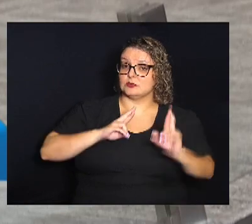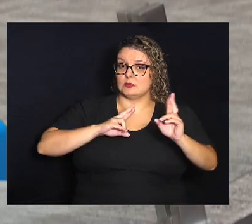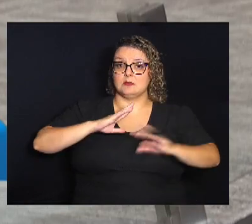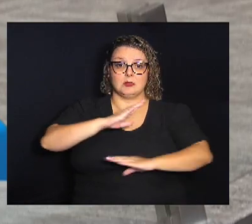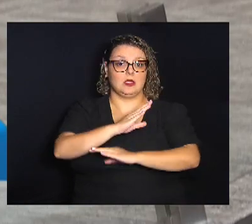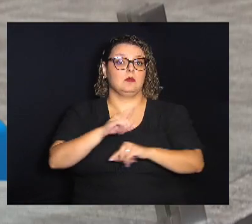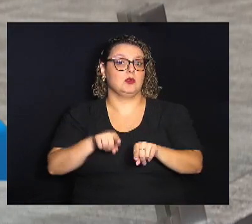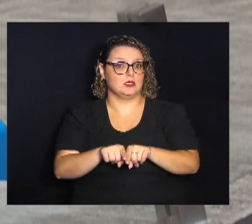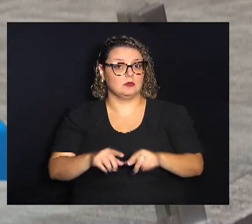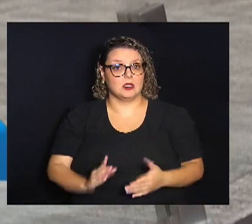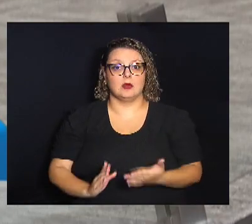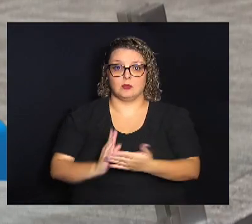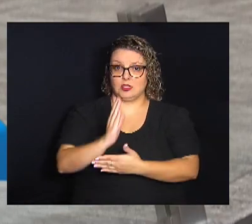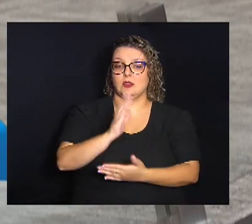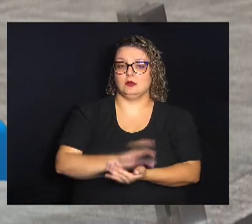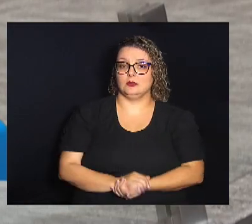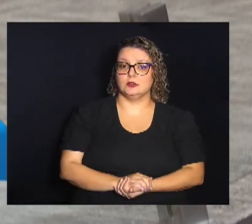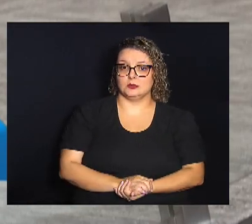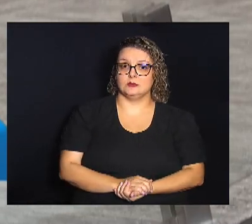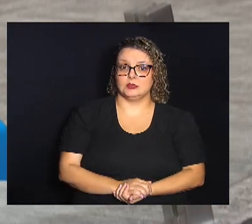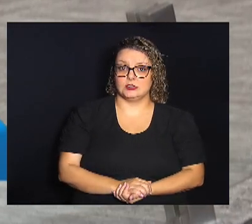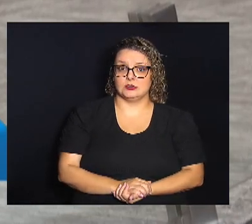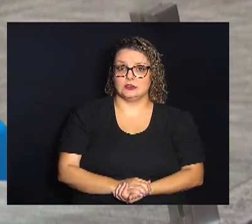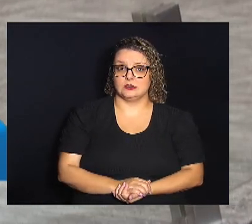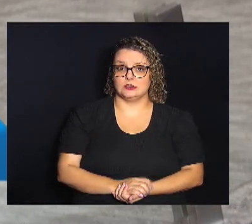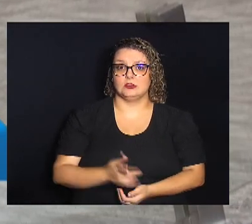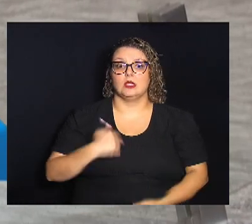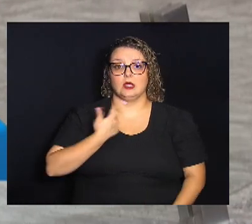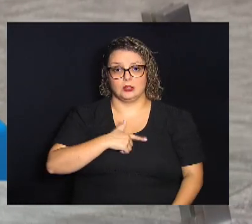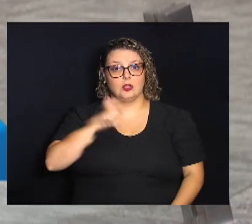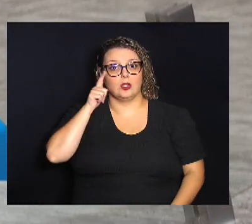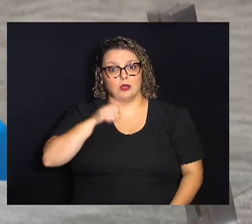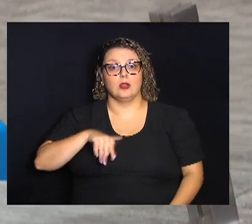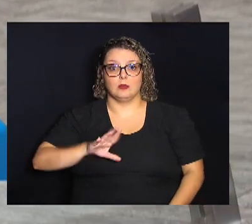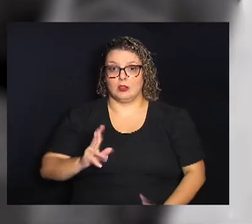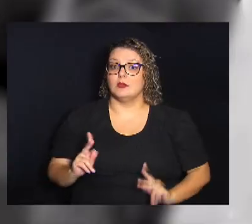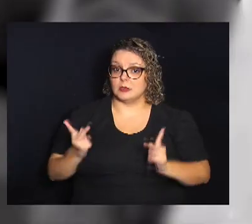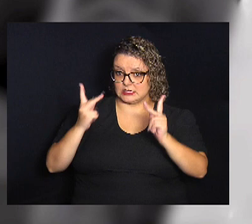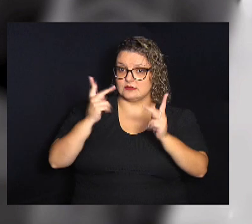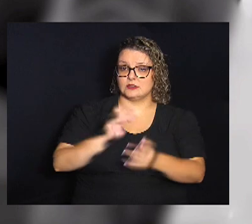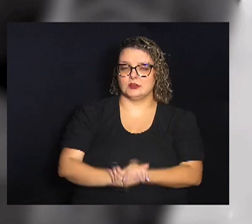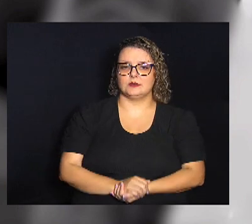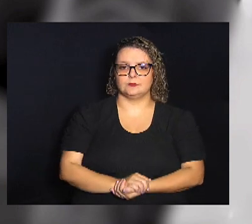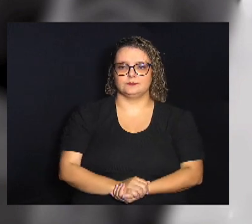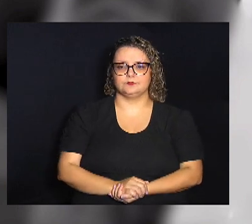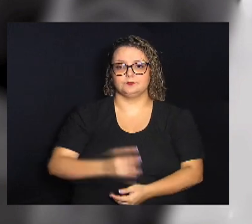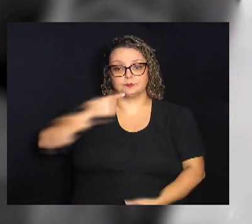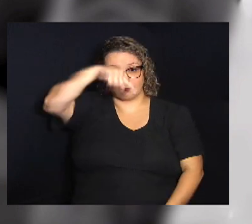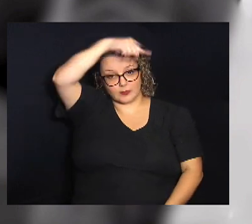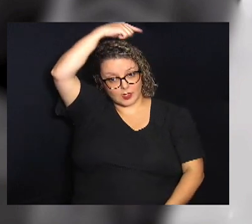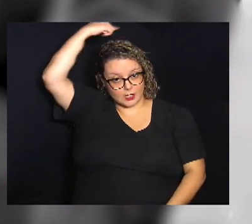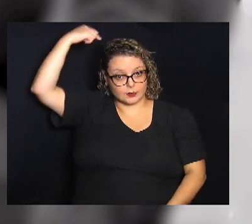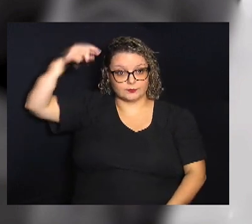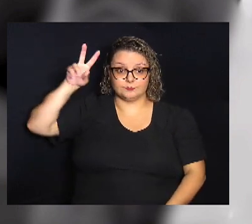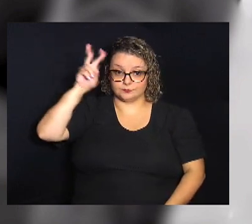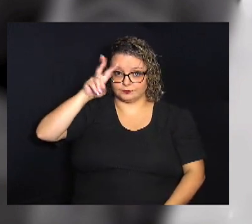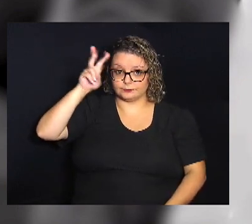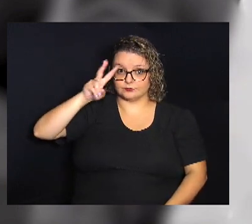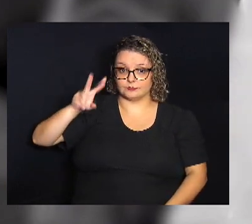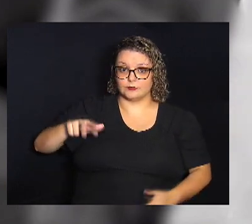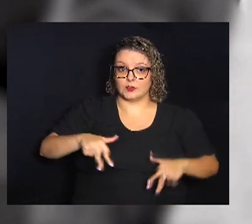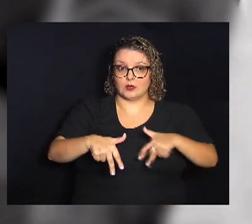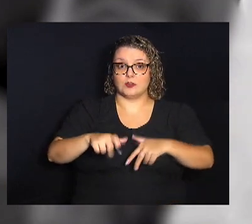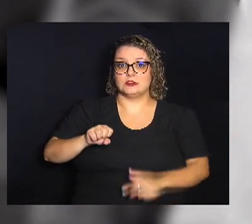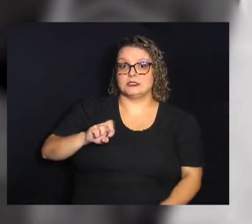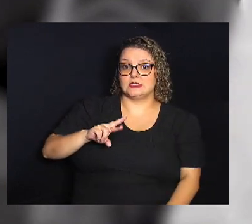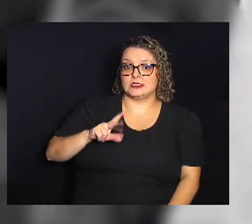também aprovar e aí a gente consiga mais essa vitória aí. Gaspar lembra o assassinato do sargento